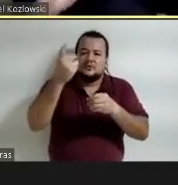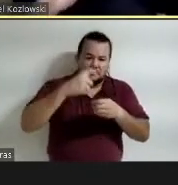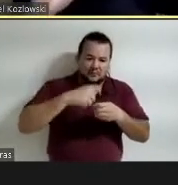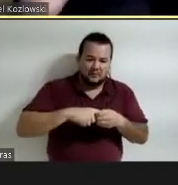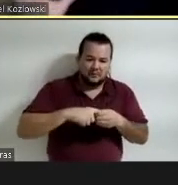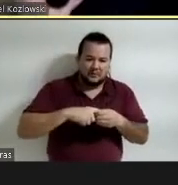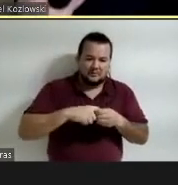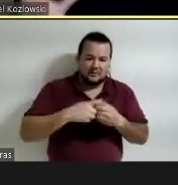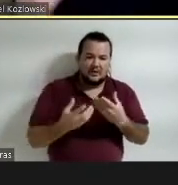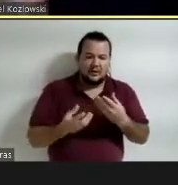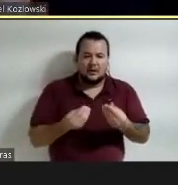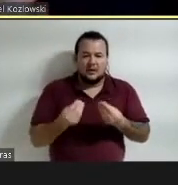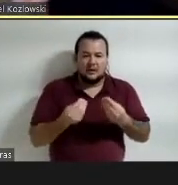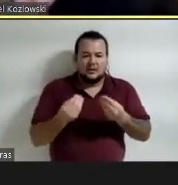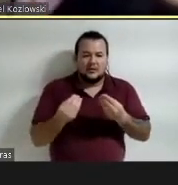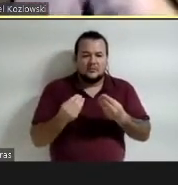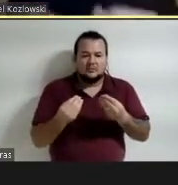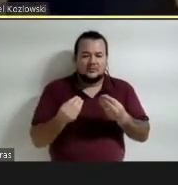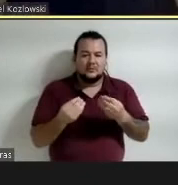uma civilização pulsante